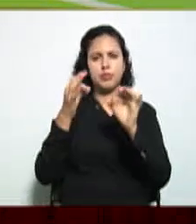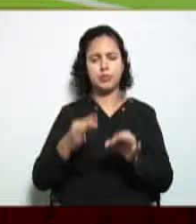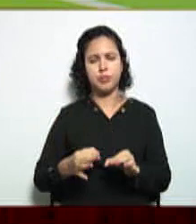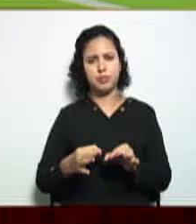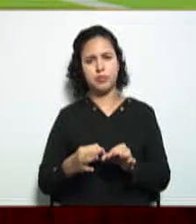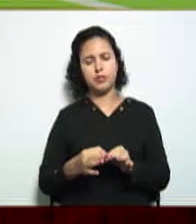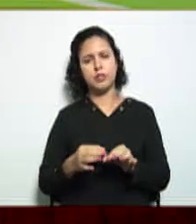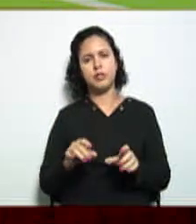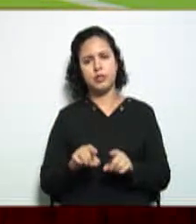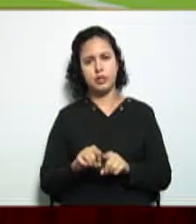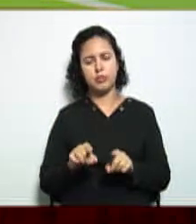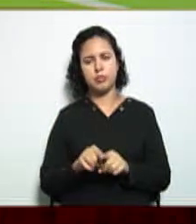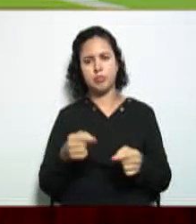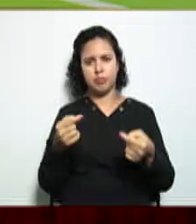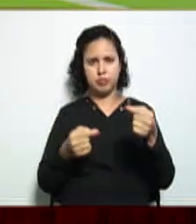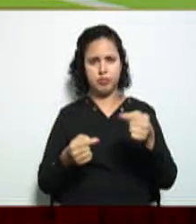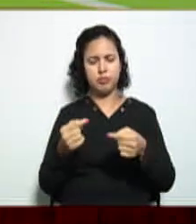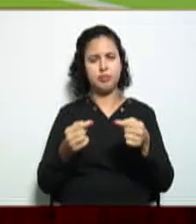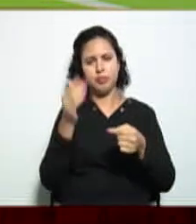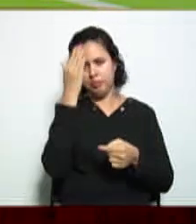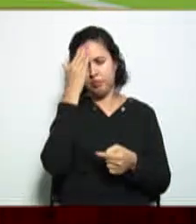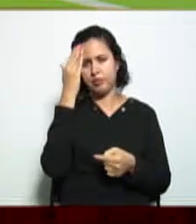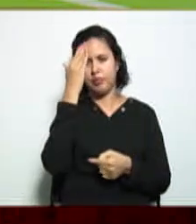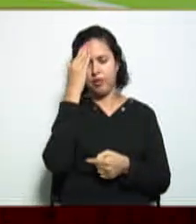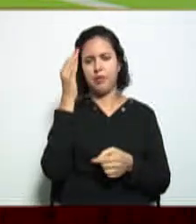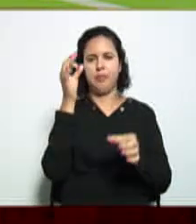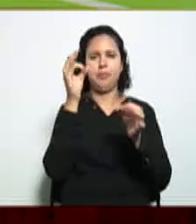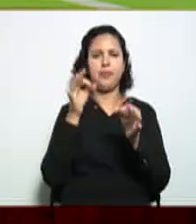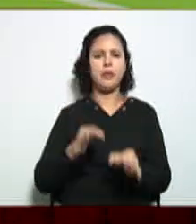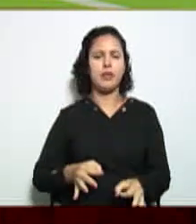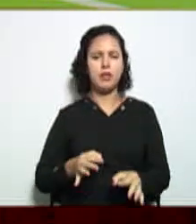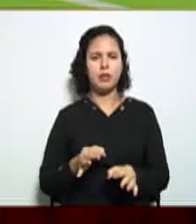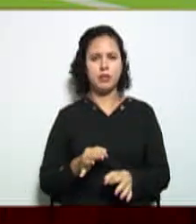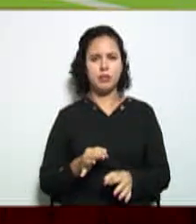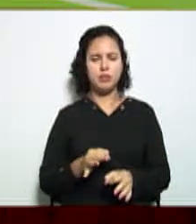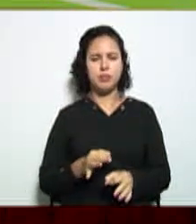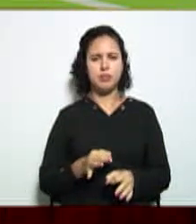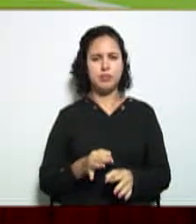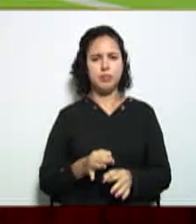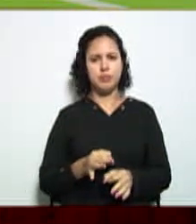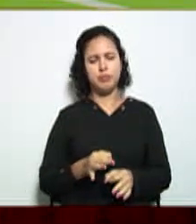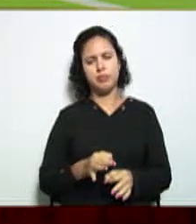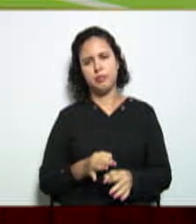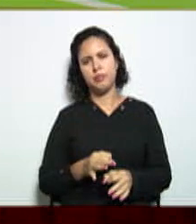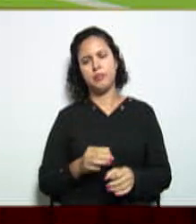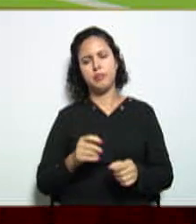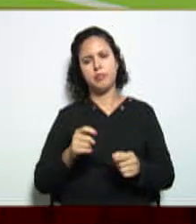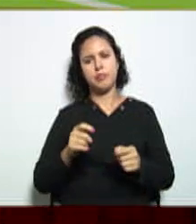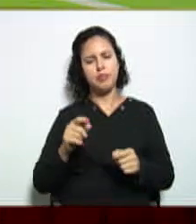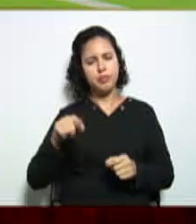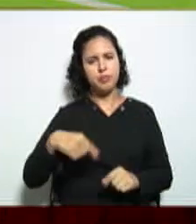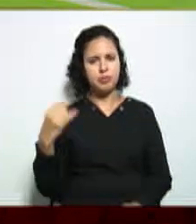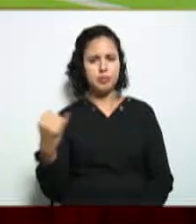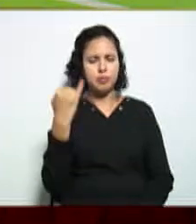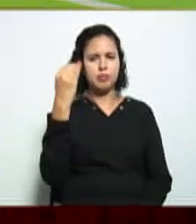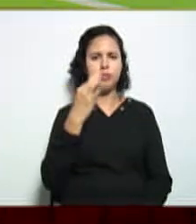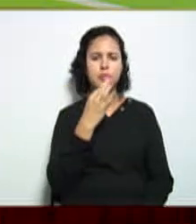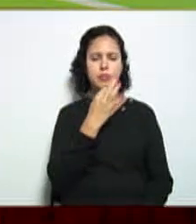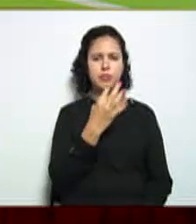ficaram aí na discussão, tenho certeza também que contribuíram para o debate em conhecer,